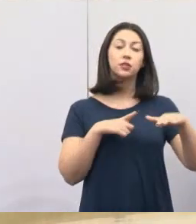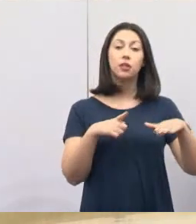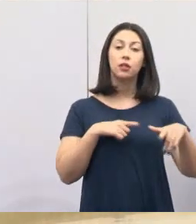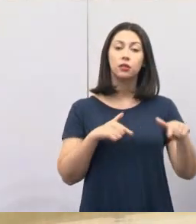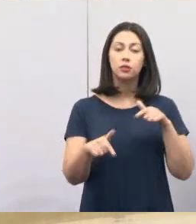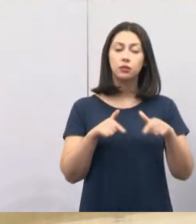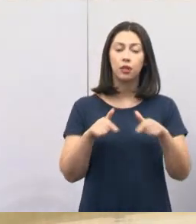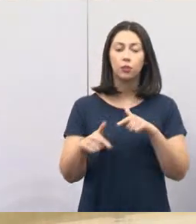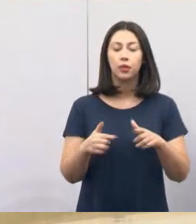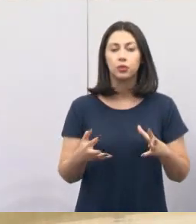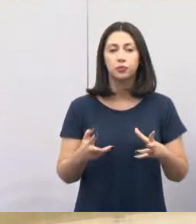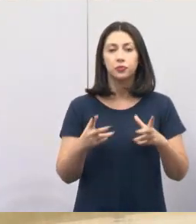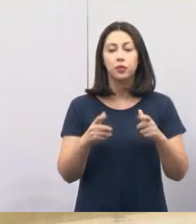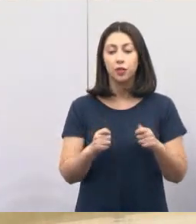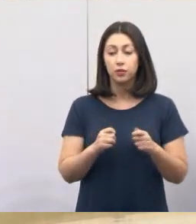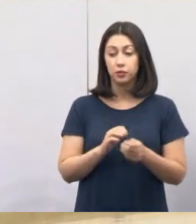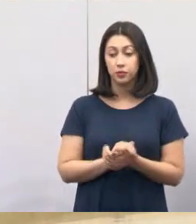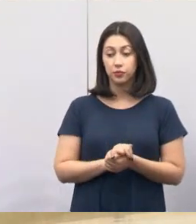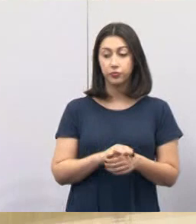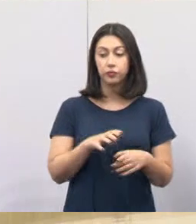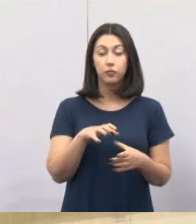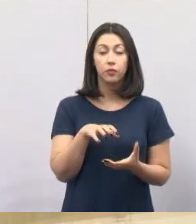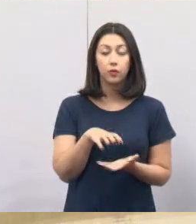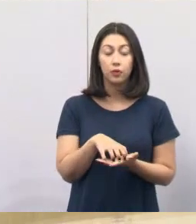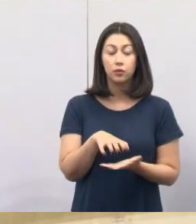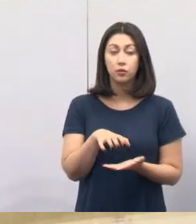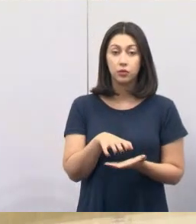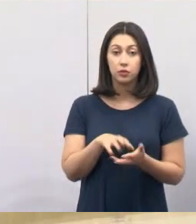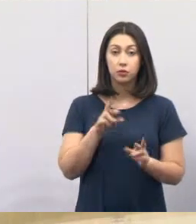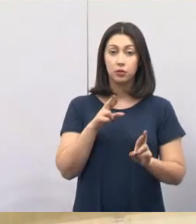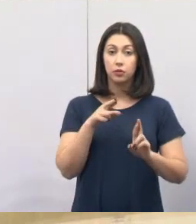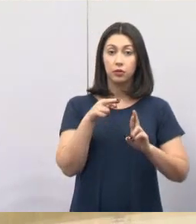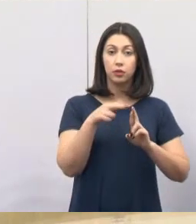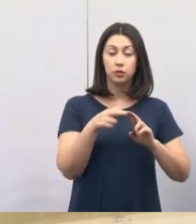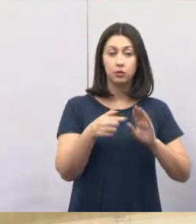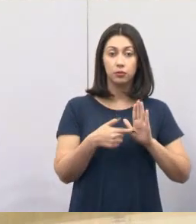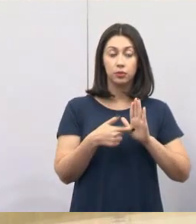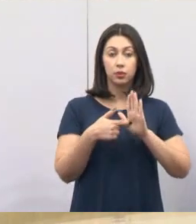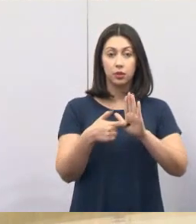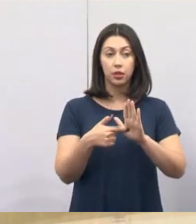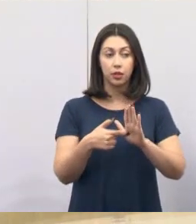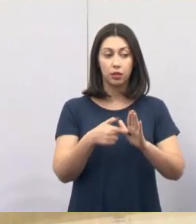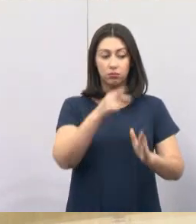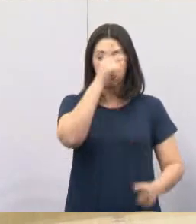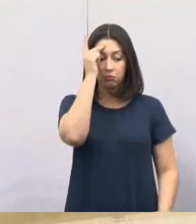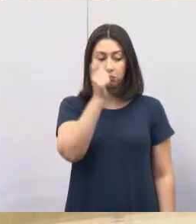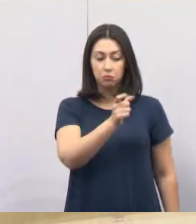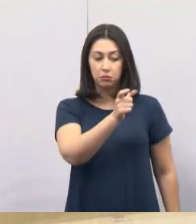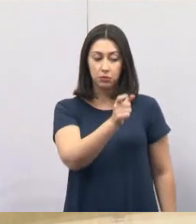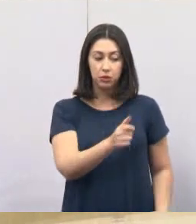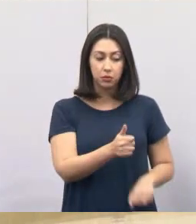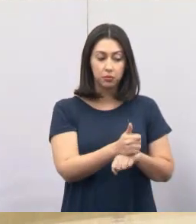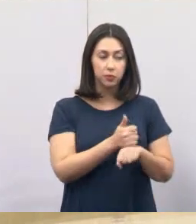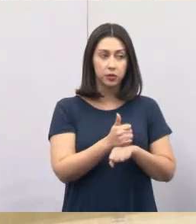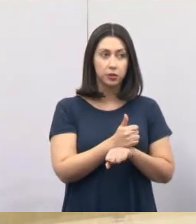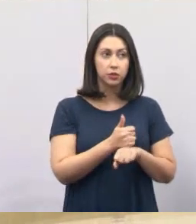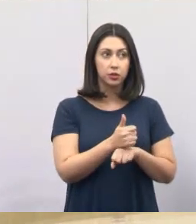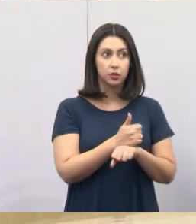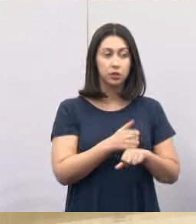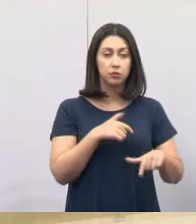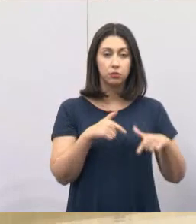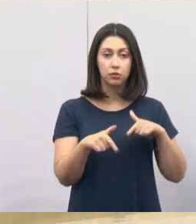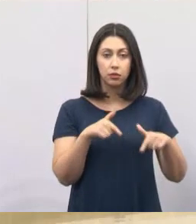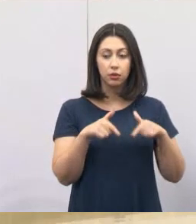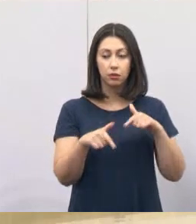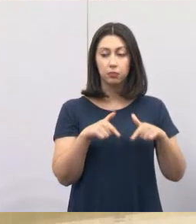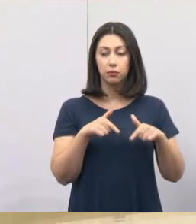tais funções. Os termos de referência do edital de chamamento público indicará o perfil do profissional que deverá atuar no